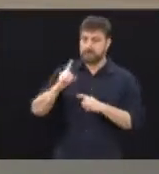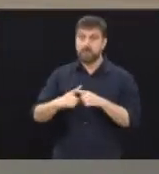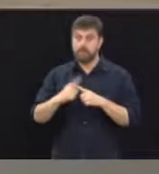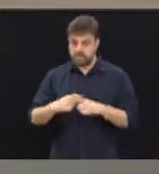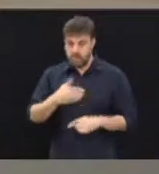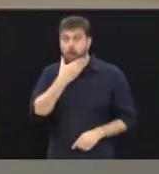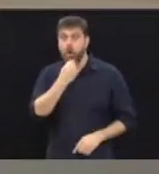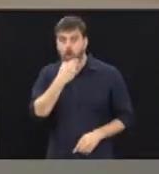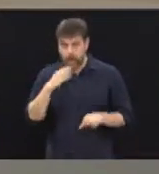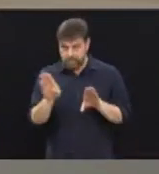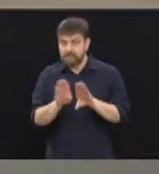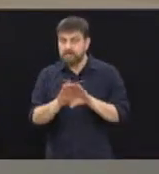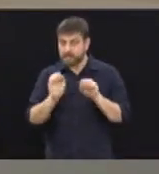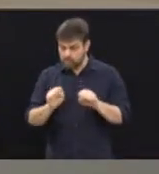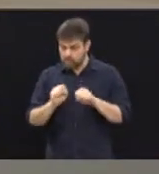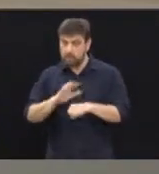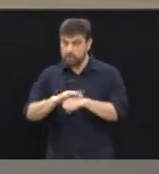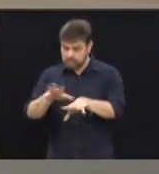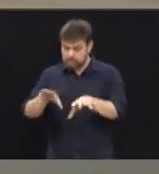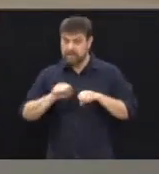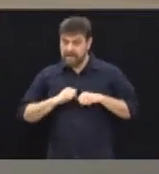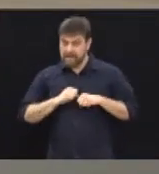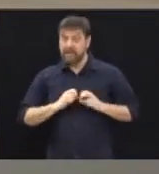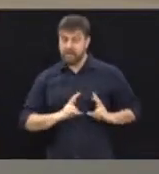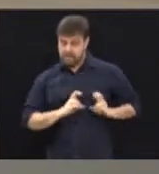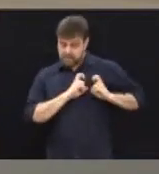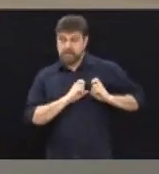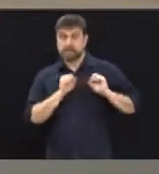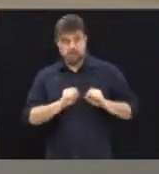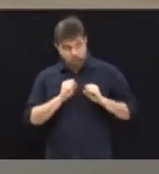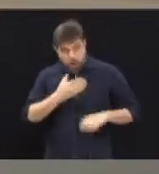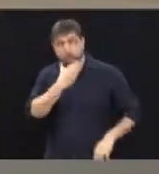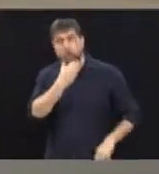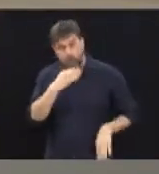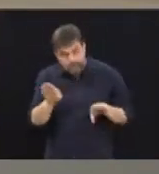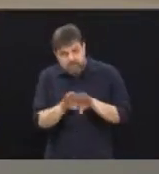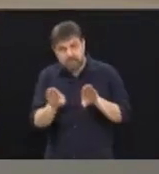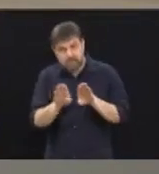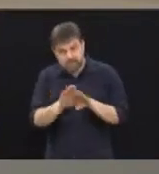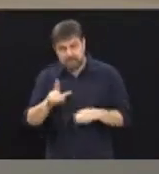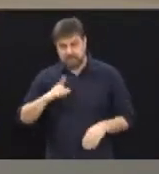porque pode ser uma doença. Não esquecer que até o homem pode ter câncer de mama, né?